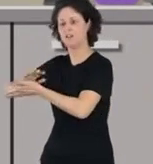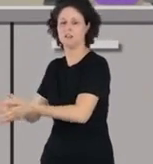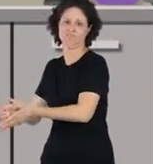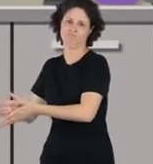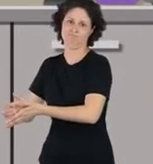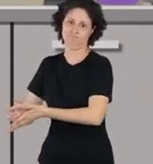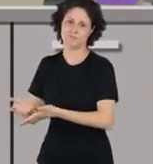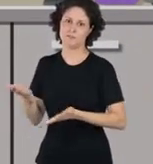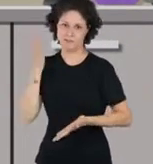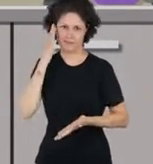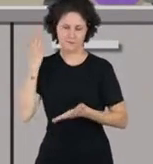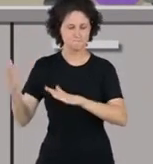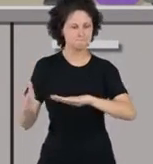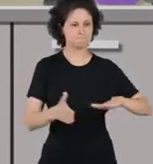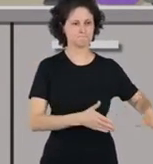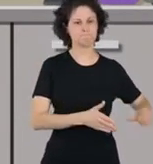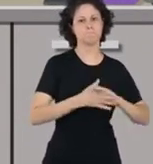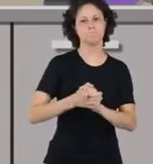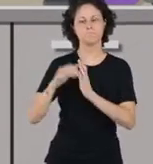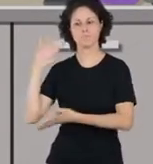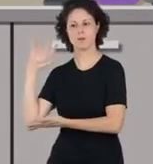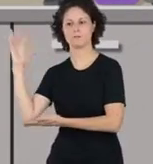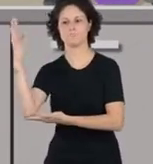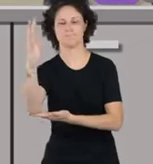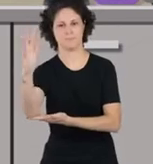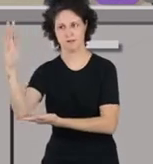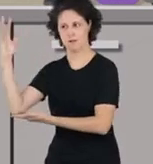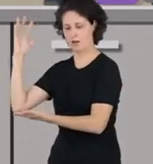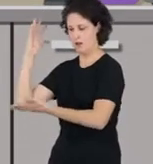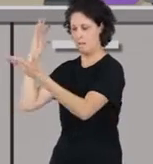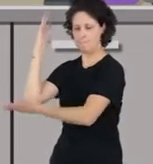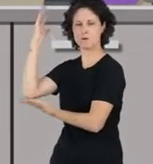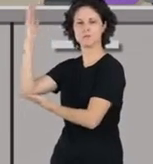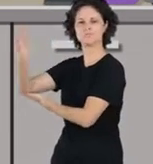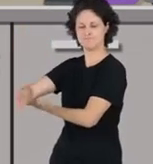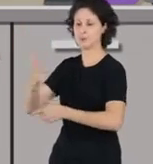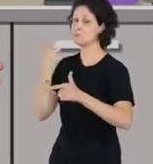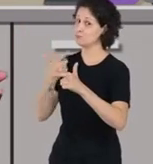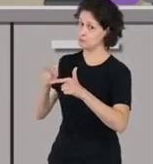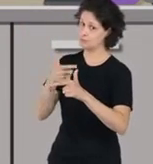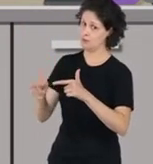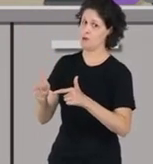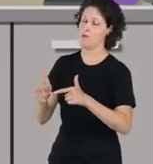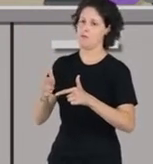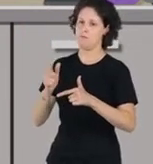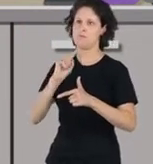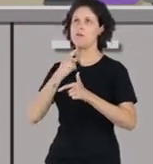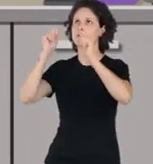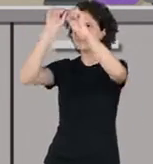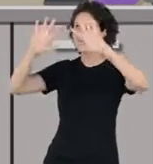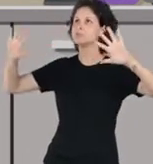impactos ambientais causam diversas mudanças na água, na vegetação e no solo. Com a degradação do solo, ocorre